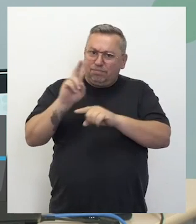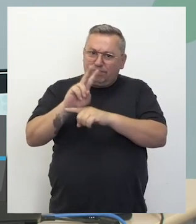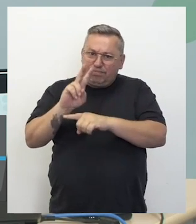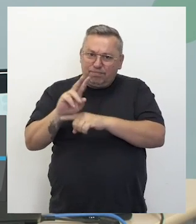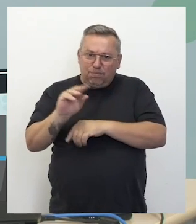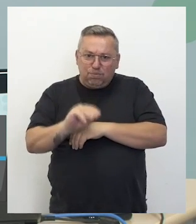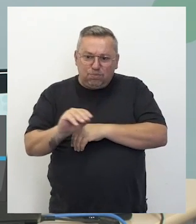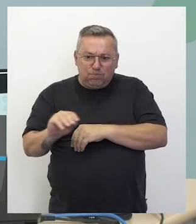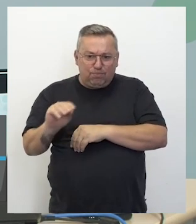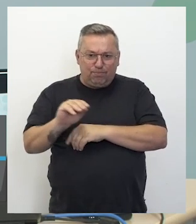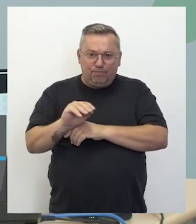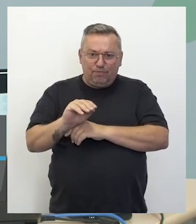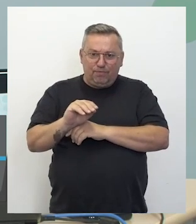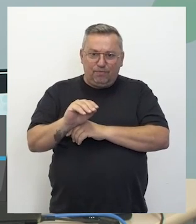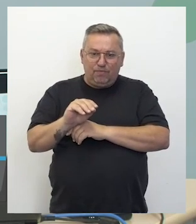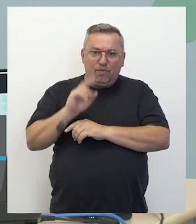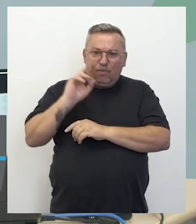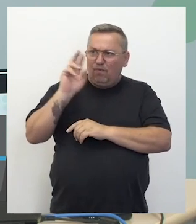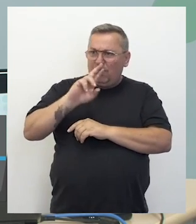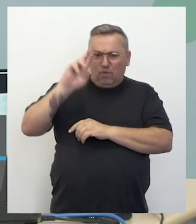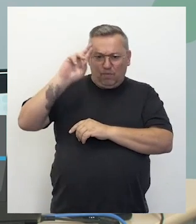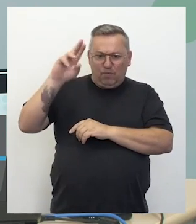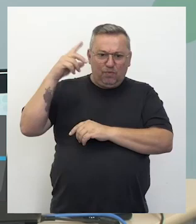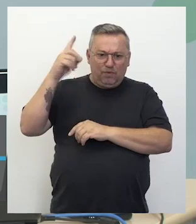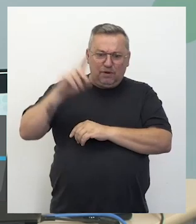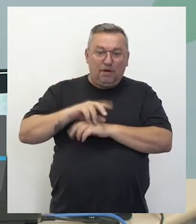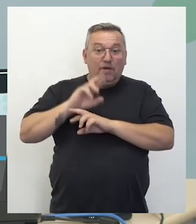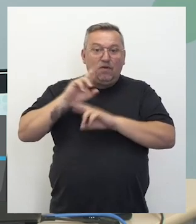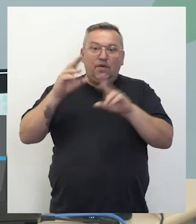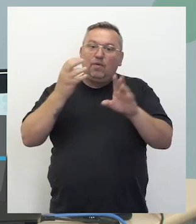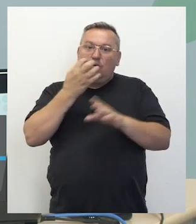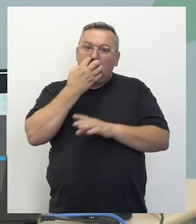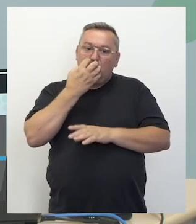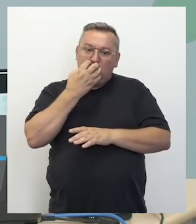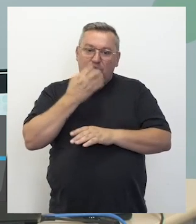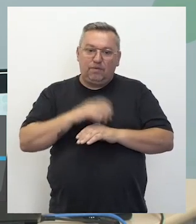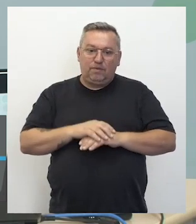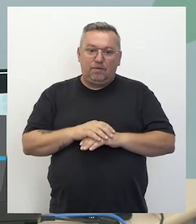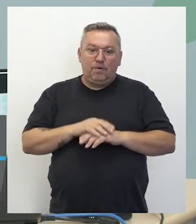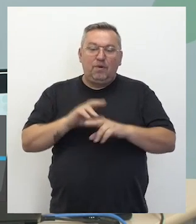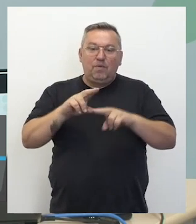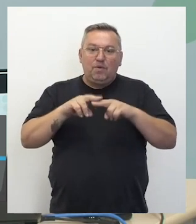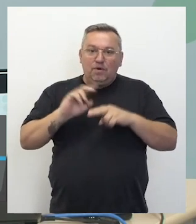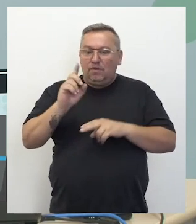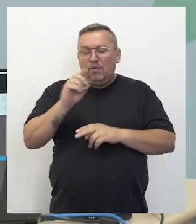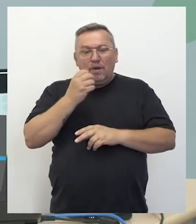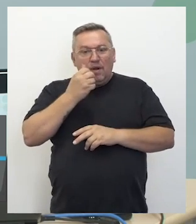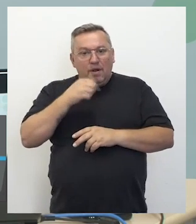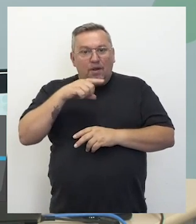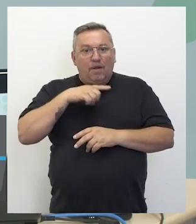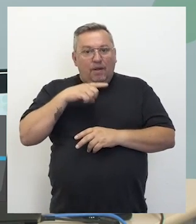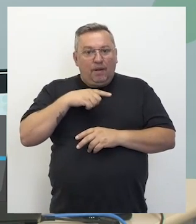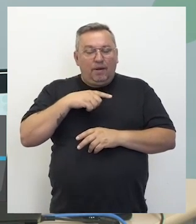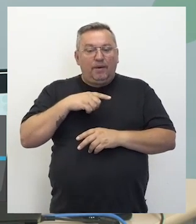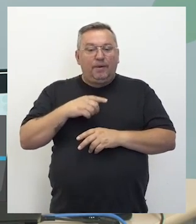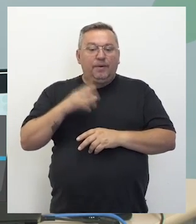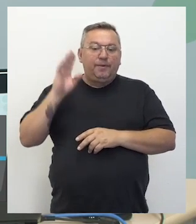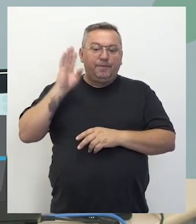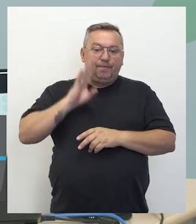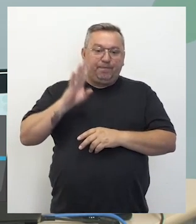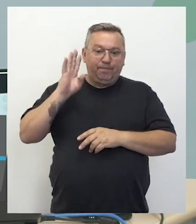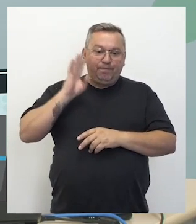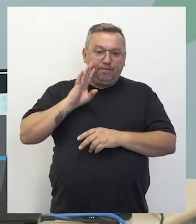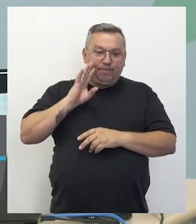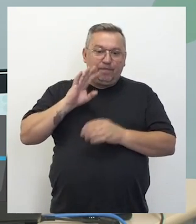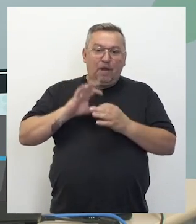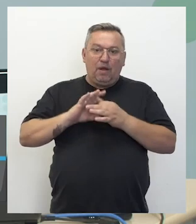tá bom? Eles não te entendem como dono deles, né? Diferente de um cachorro, por exemplo. Por isso que não é nem recomendável ter. Tá? O legal mesmo é deixar